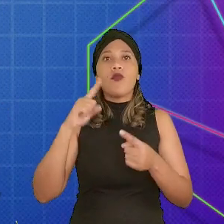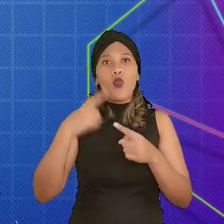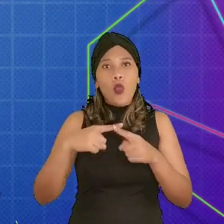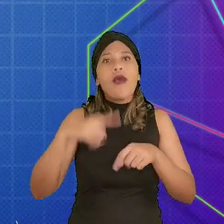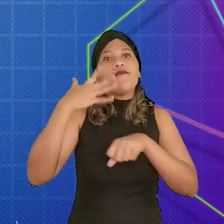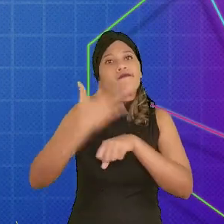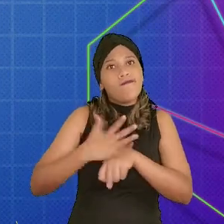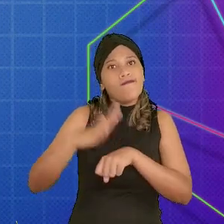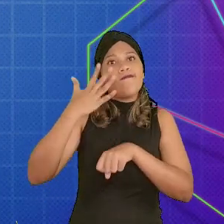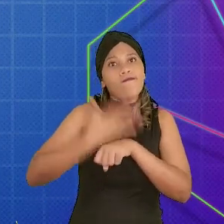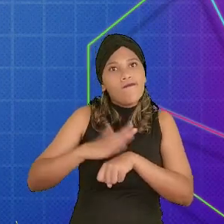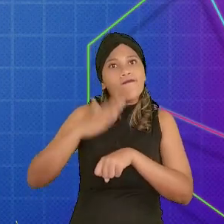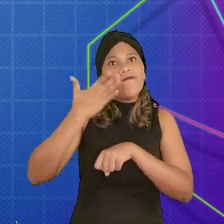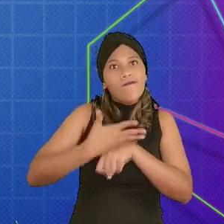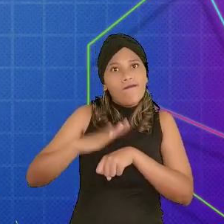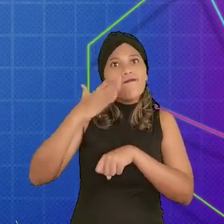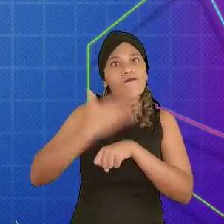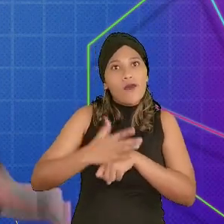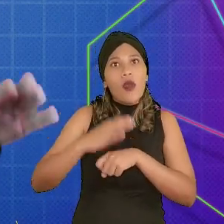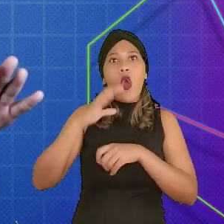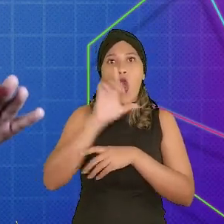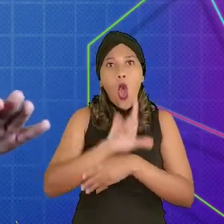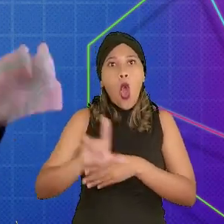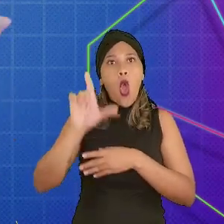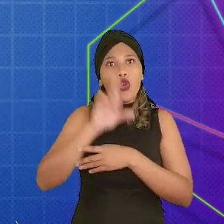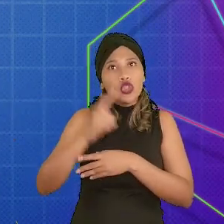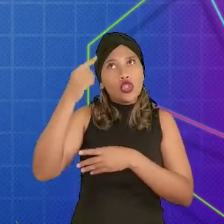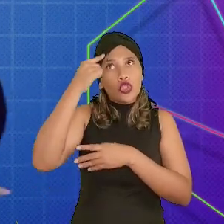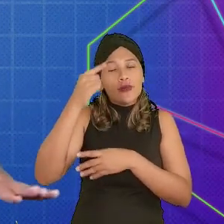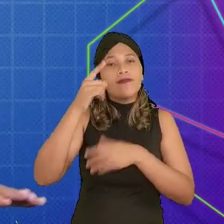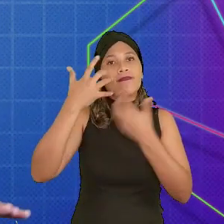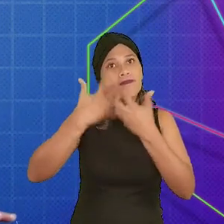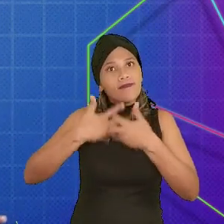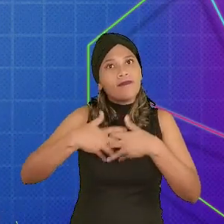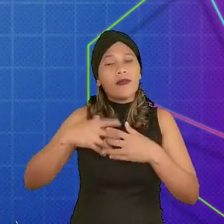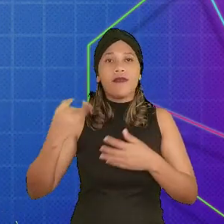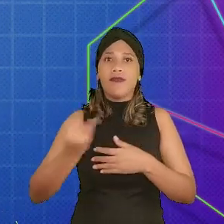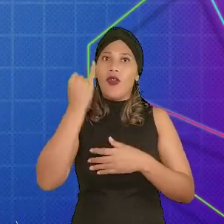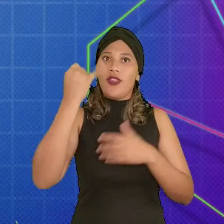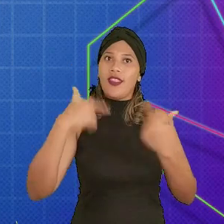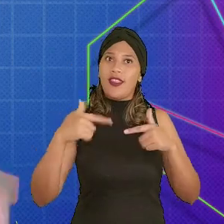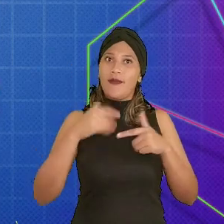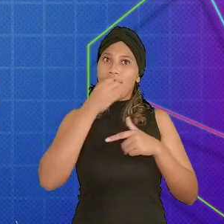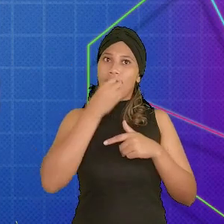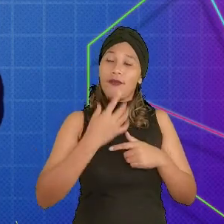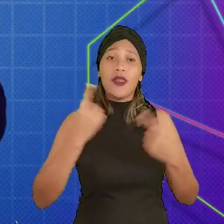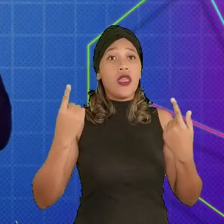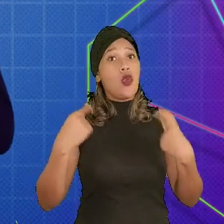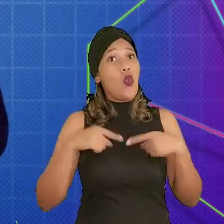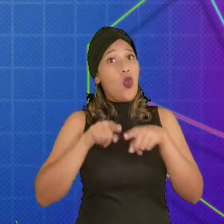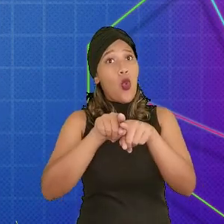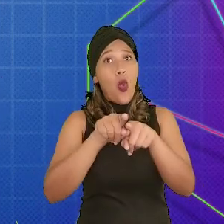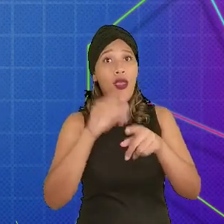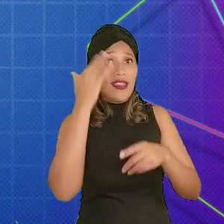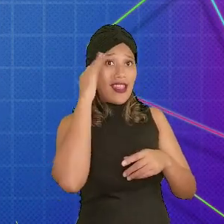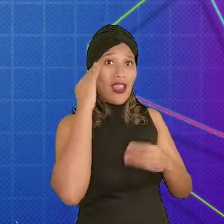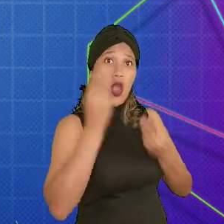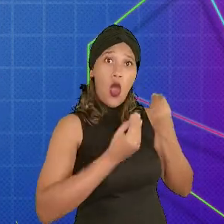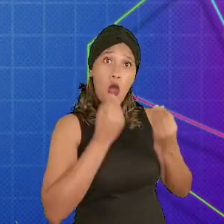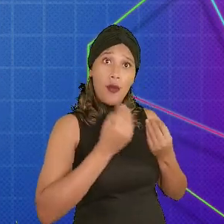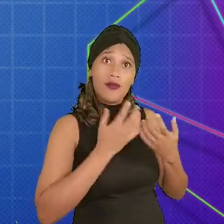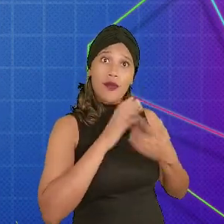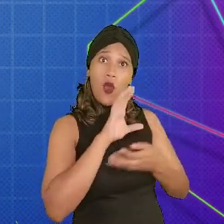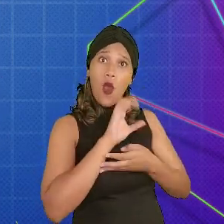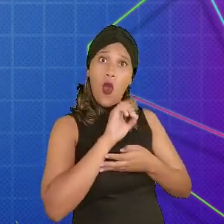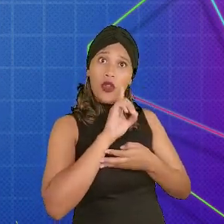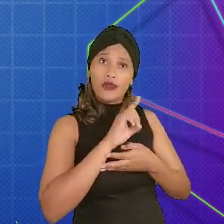da programação, a habilidade de reprodução de sequências lógicas é muito importante para um bom trabalho. Da mesma forma que buscar entender o funcionamento